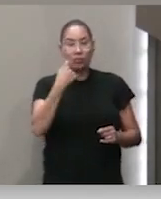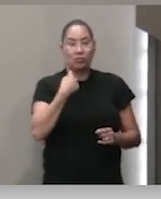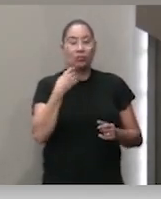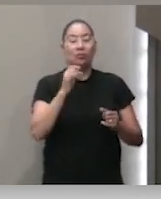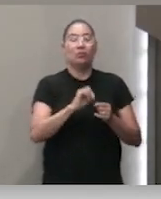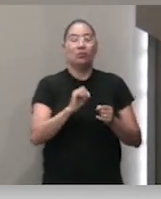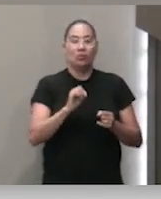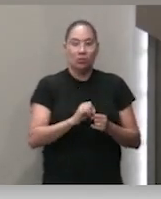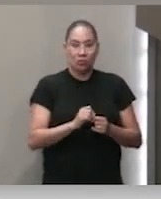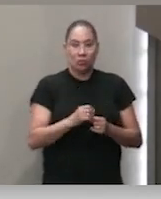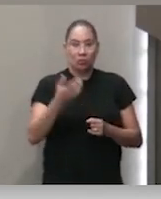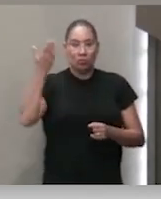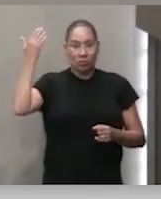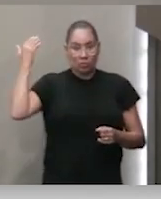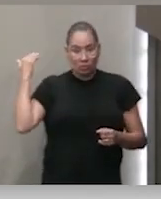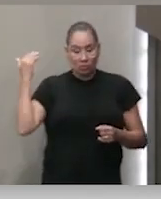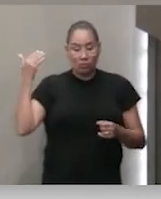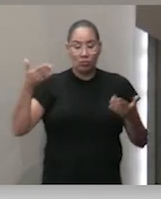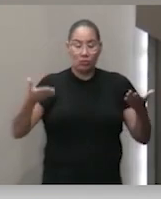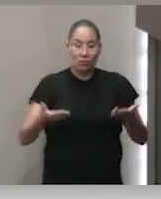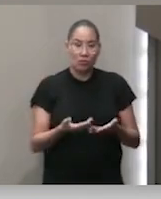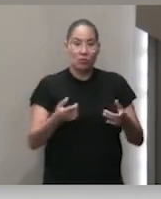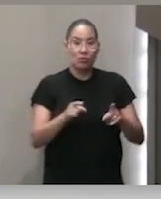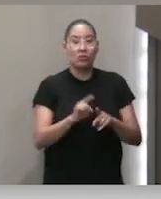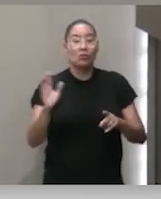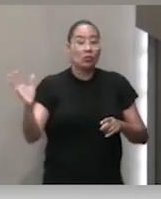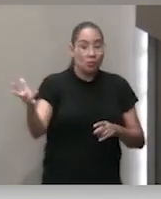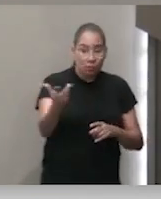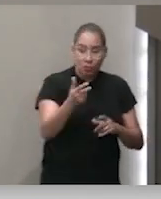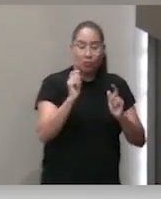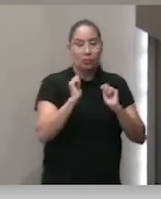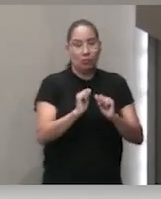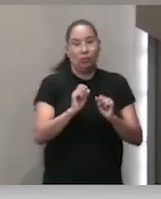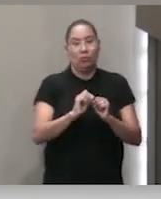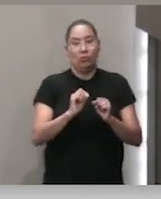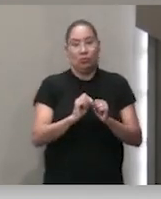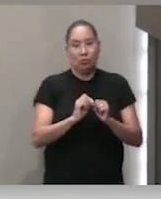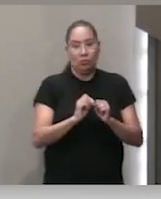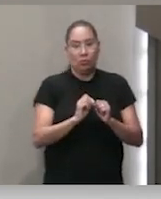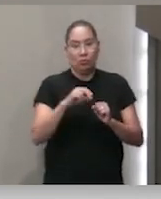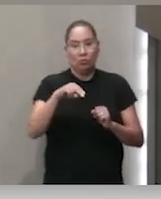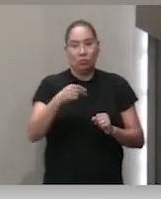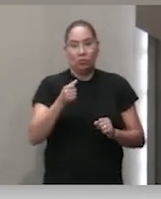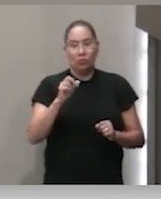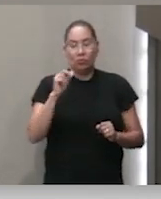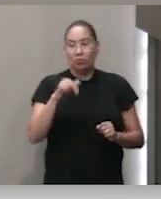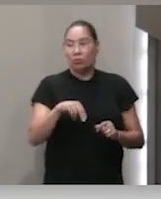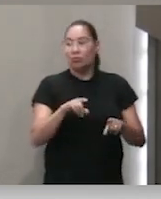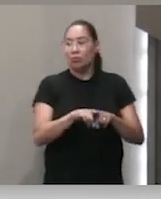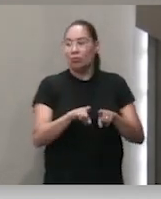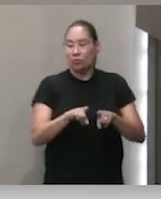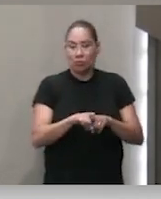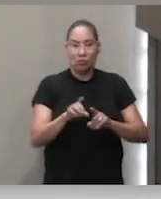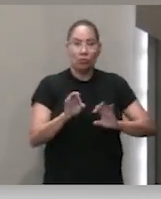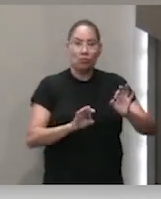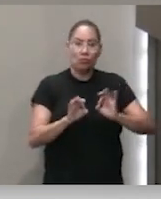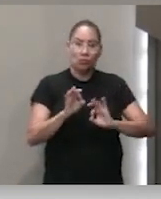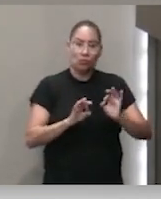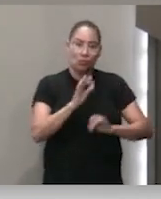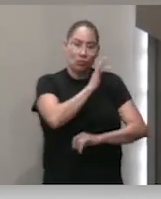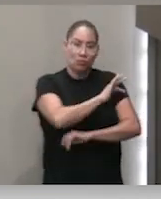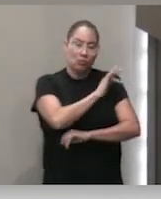fiz. Da outra legislatura e dessa. Todo mundo pode fazer. O vereador Iarã também, que fez um projeto da farmácia